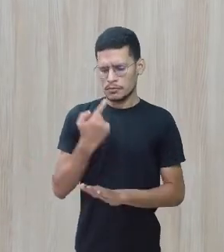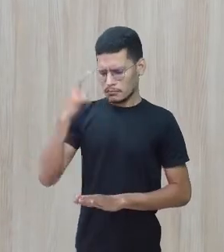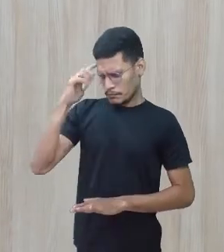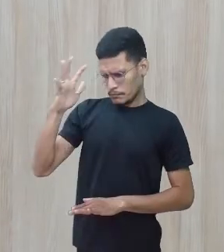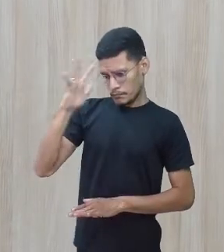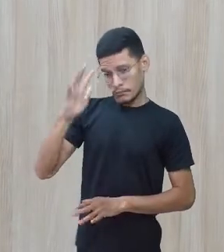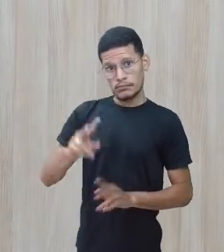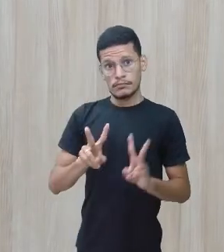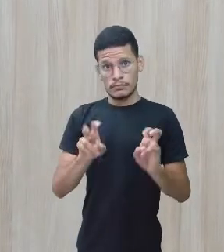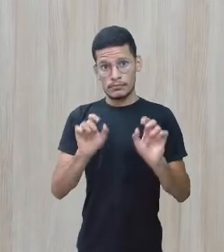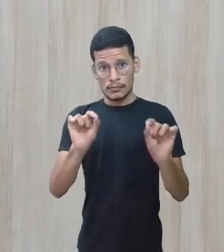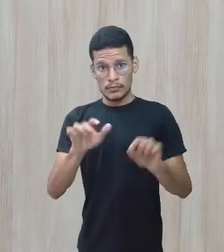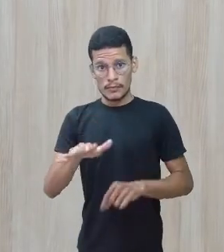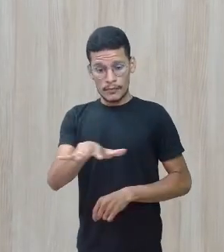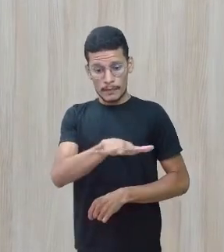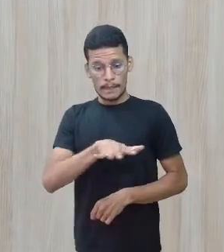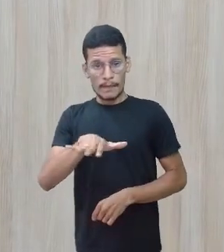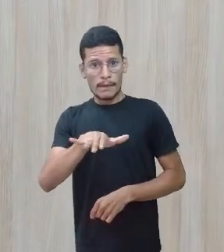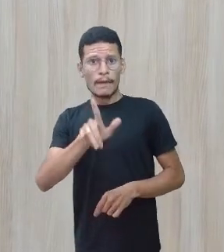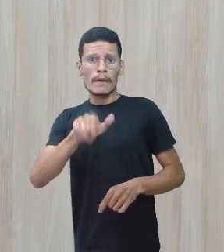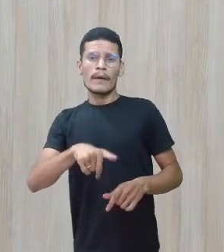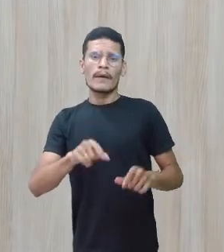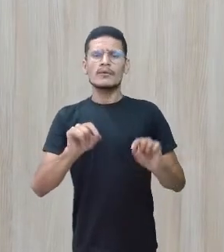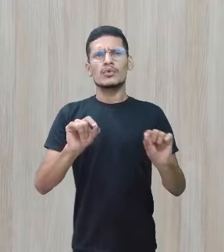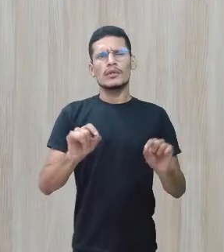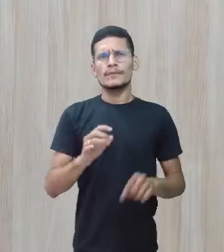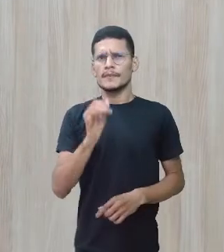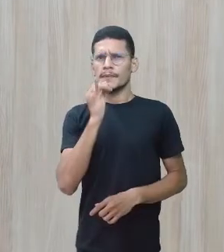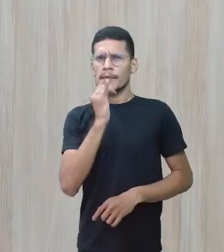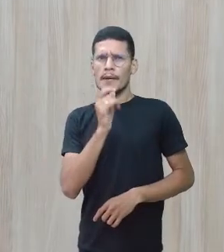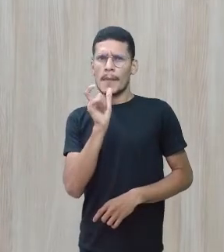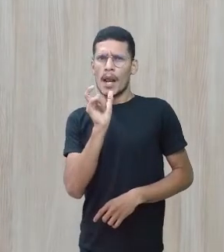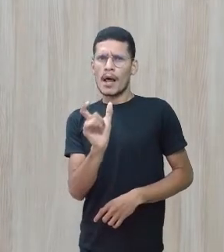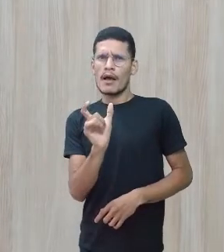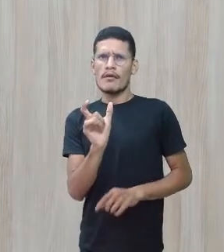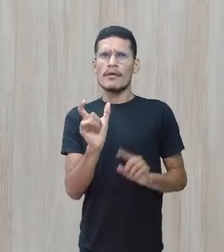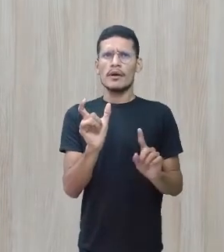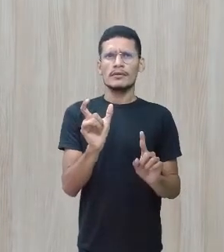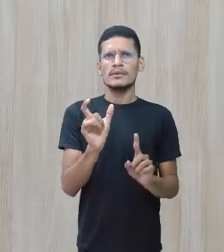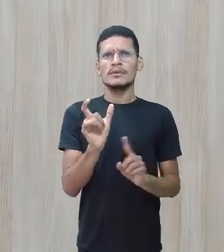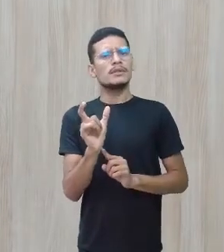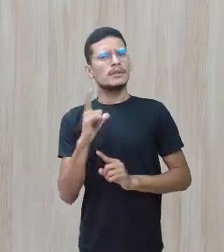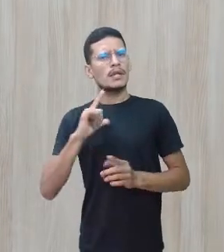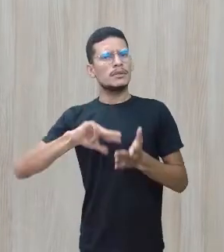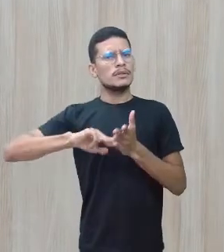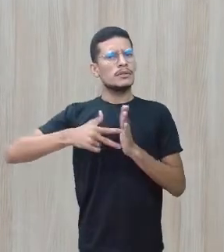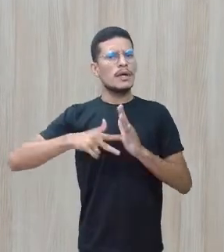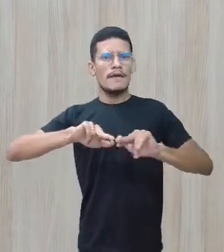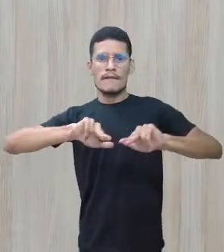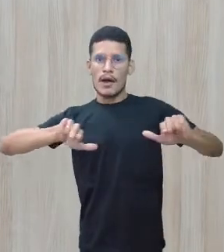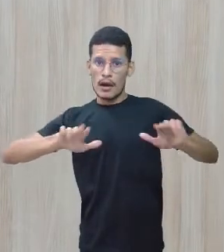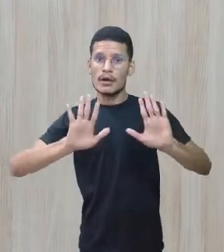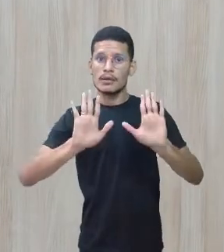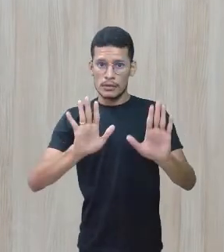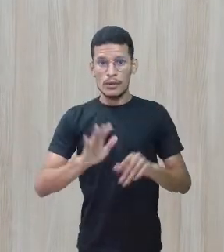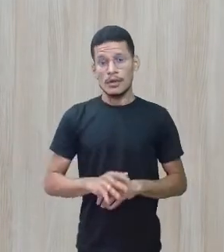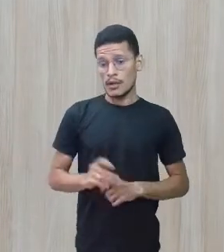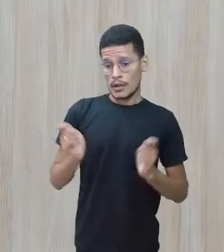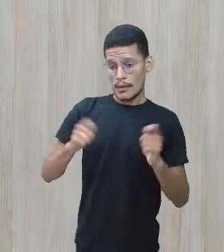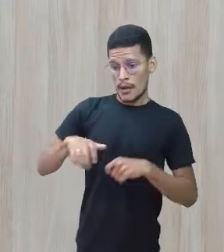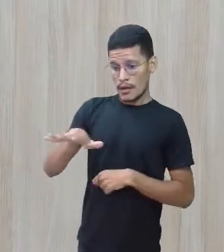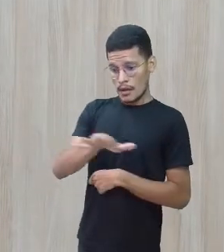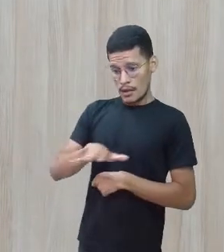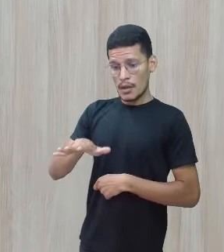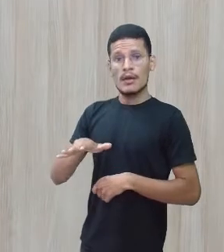que espaço, na verdade, é uma palavra bastante polissêmica, porque ela pode significar tanto um